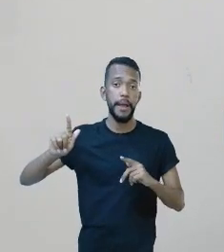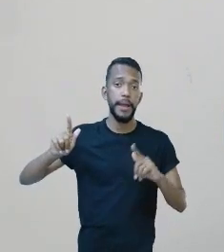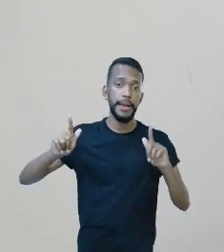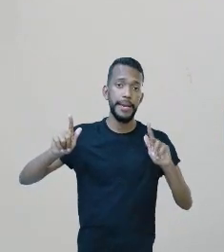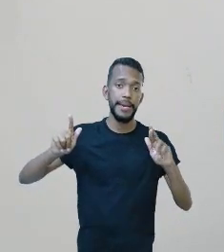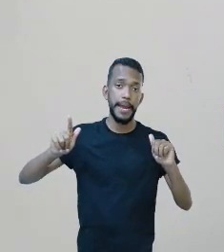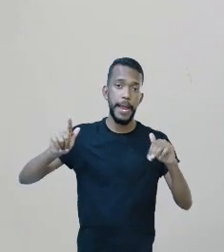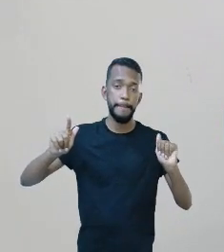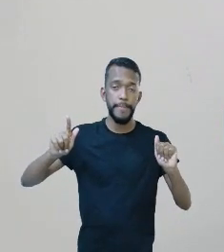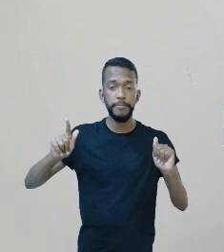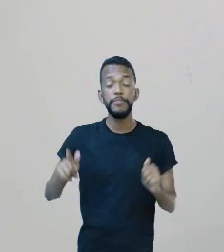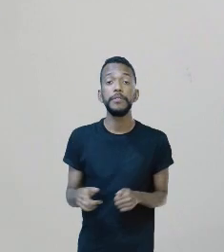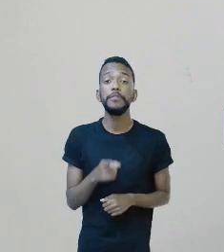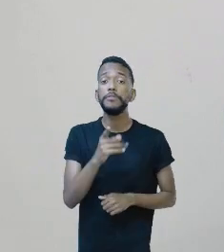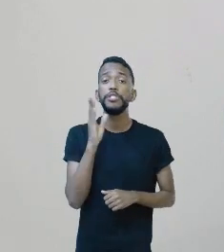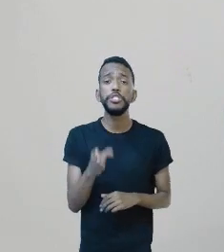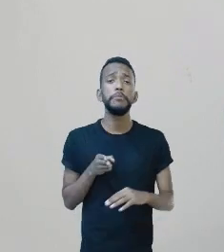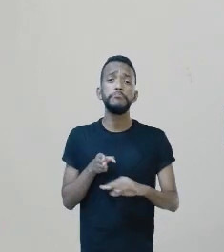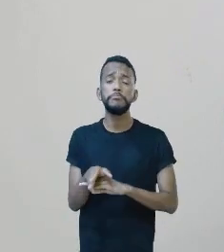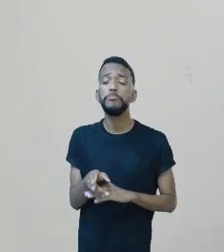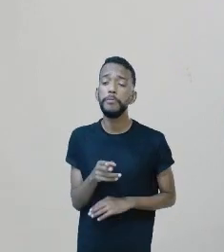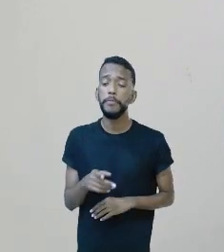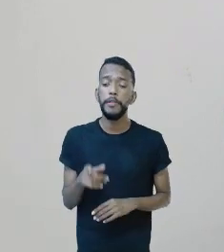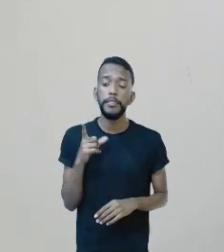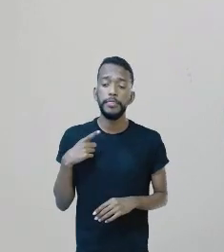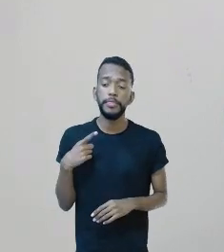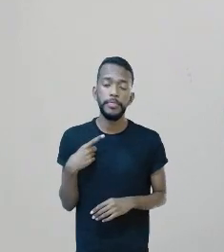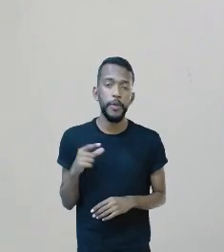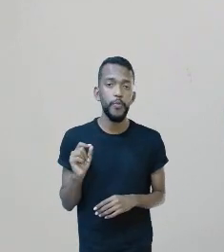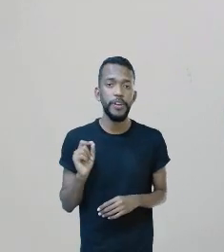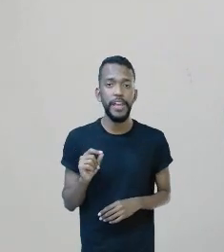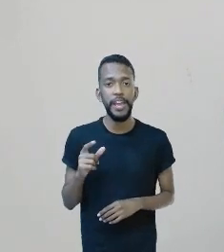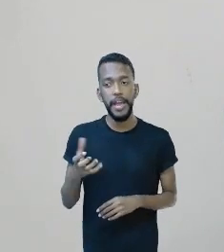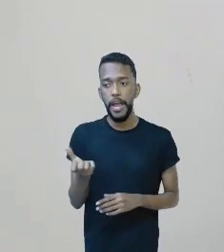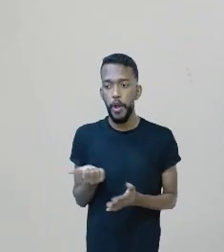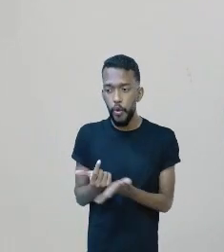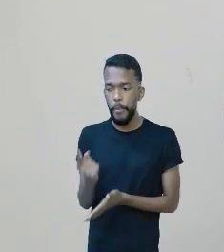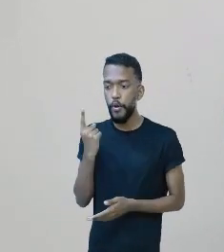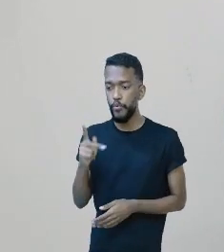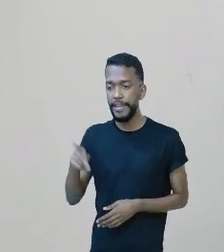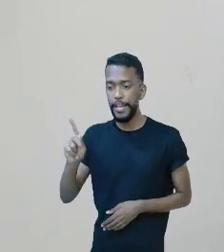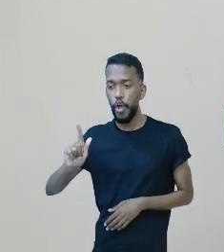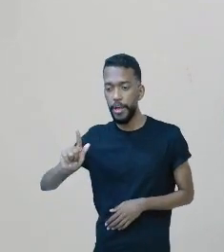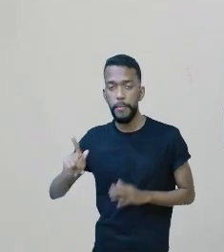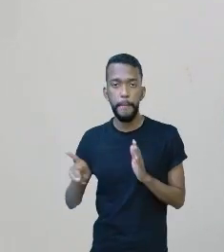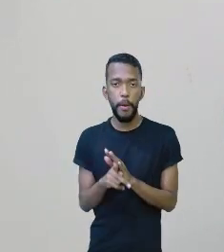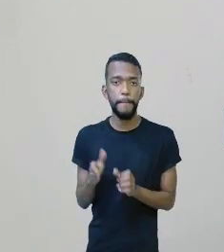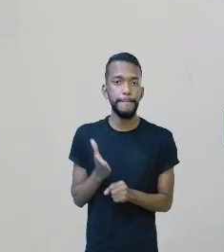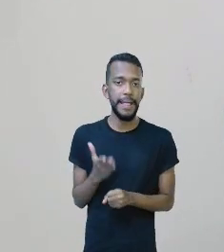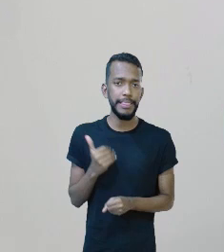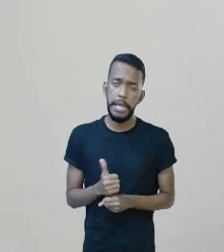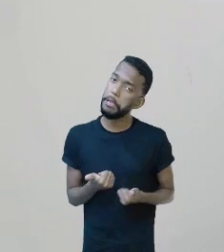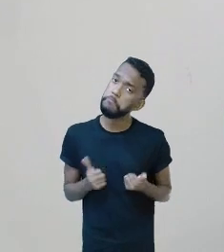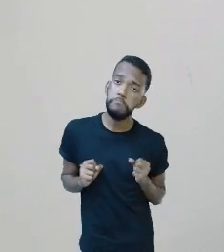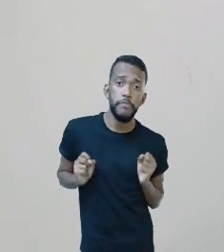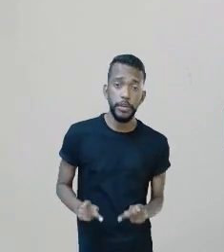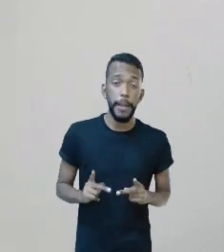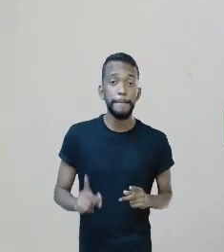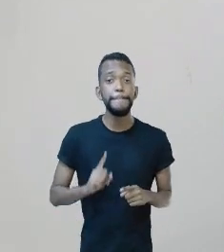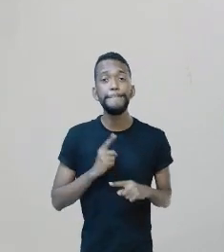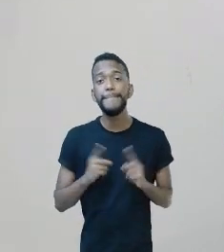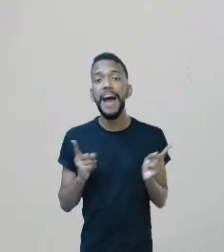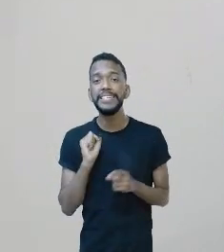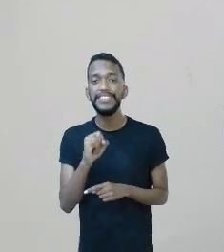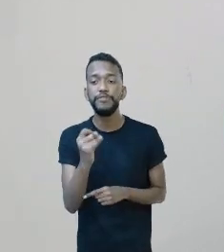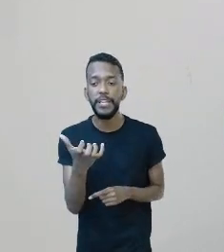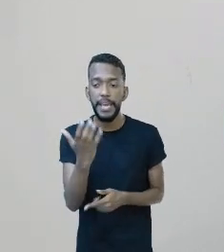utiliza cotidianamente. Se você for no mercado comprar 1 quilograma de batata, beleza. Mas se você